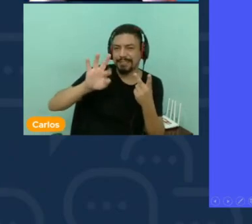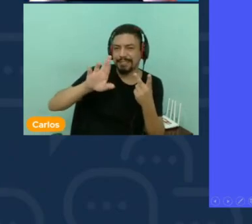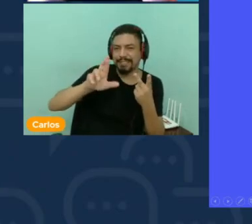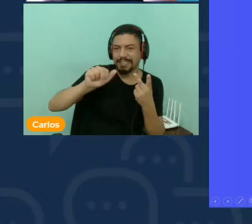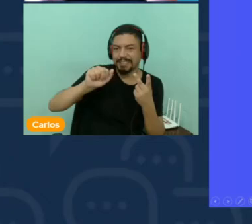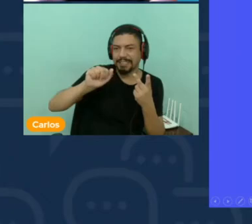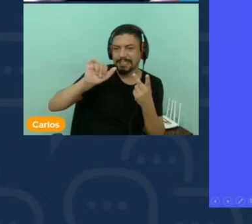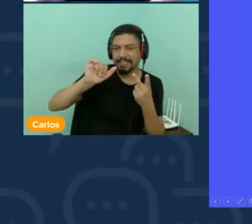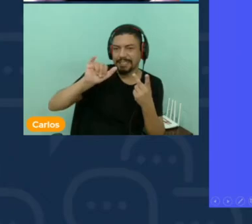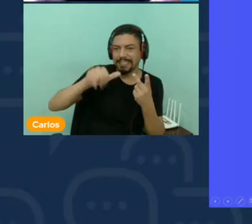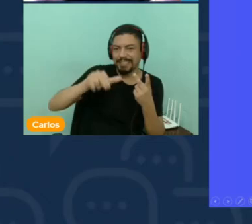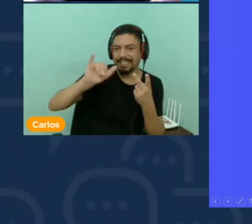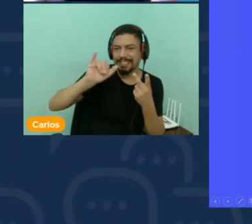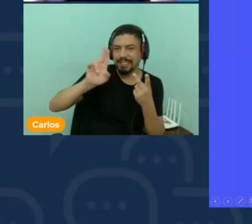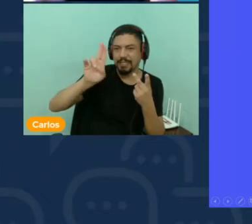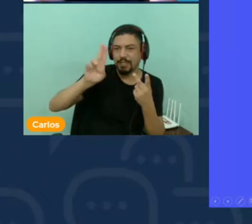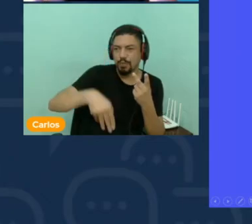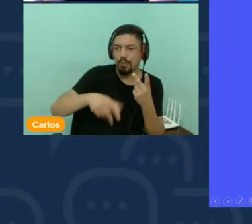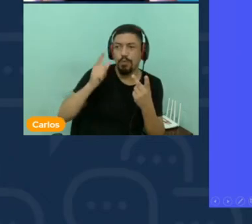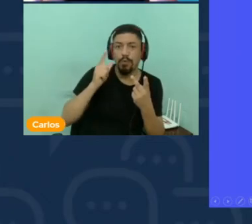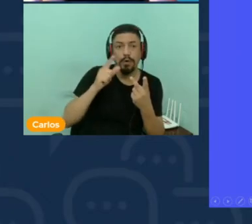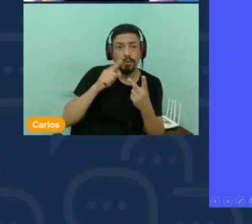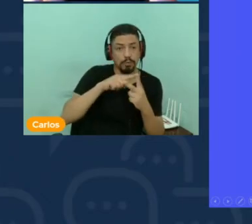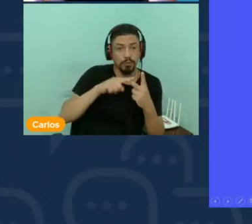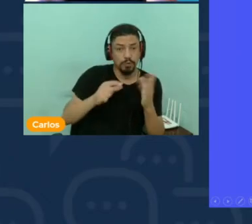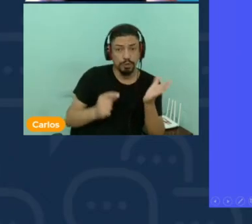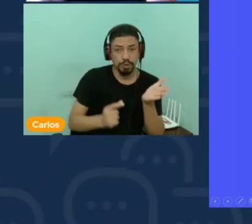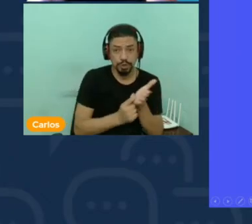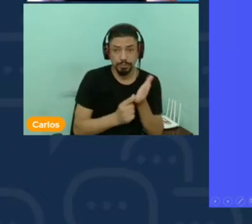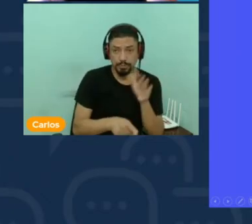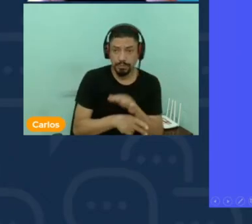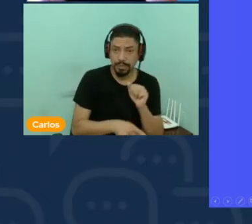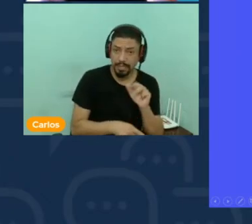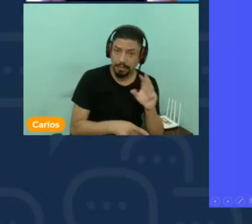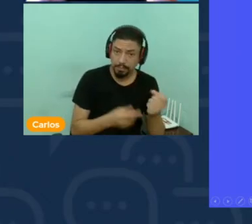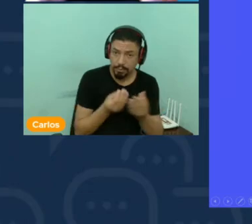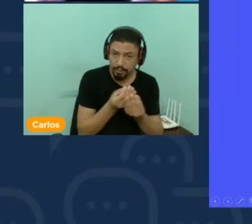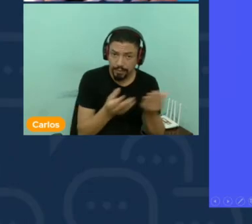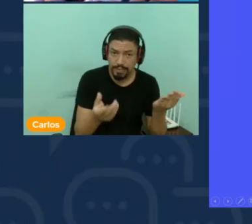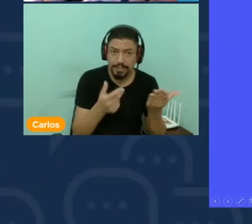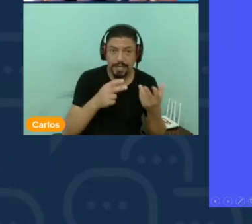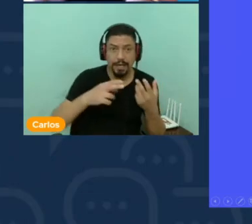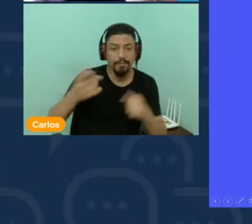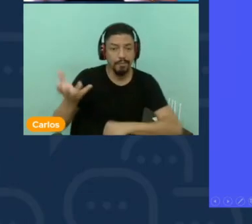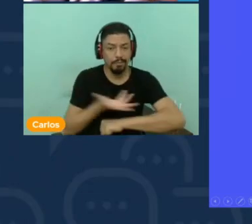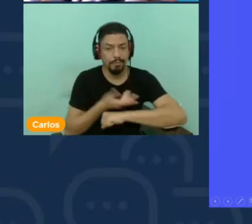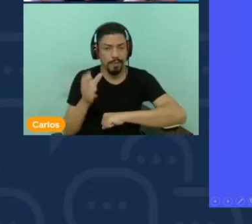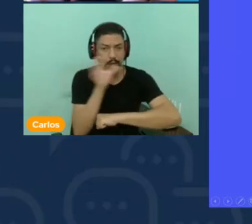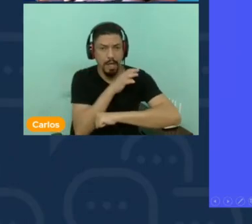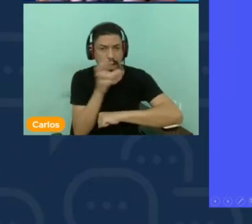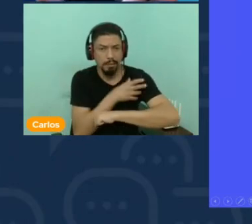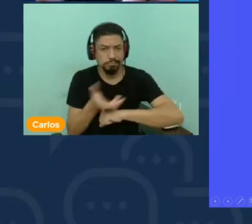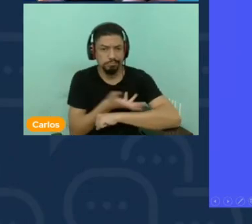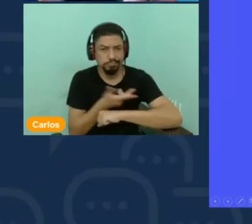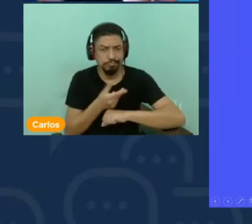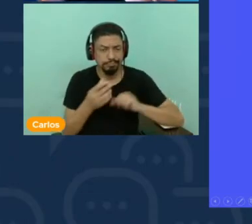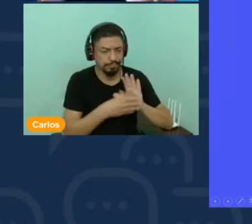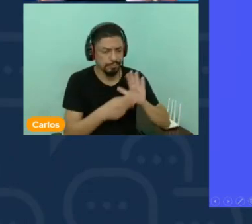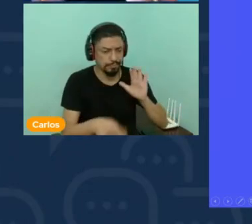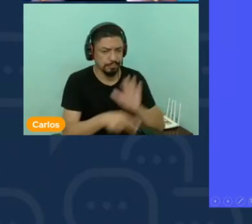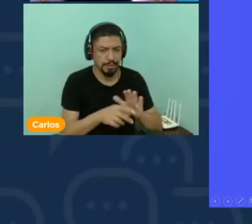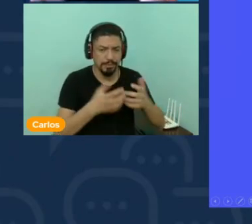para oferecer exatamente essa alta performance que essas aplicações, que Aqui esses o modelos de machine learning e